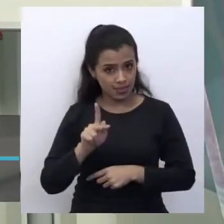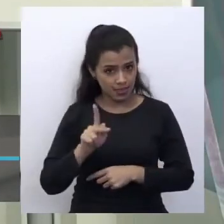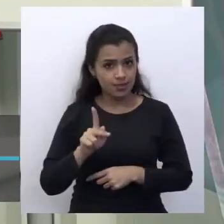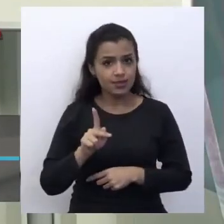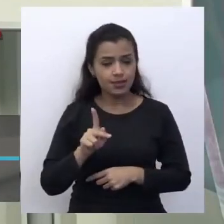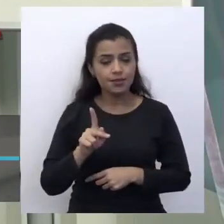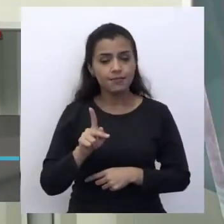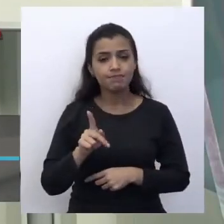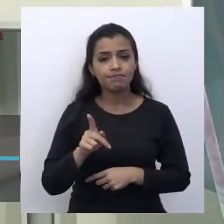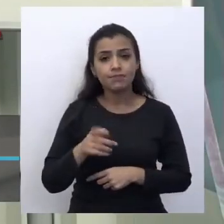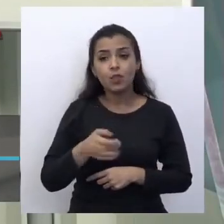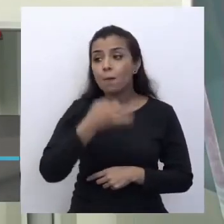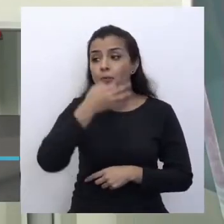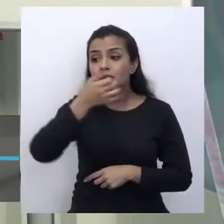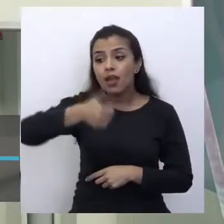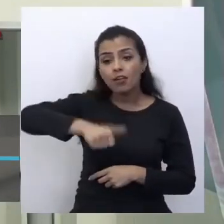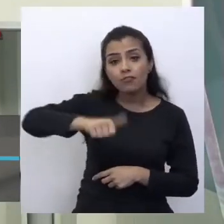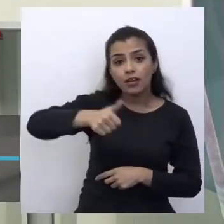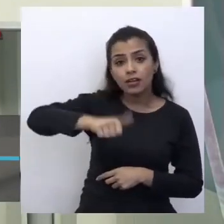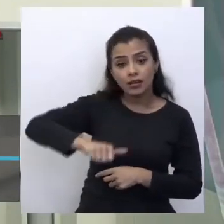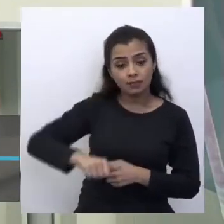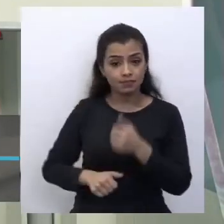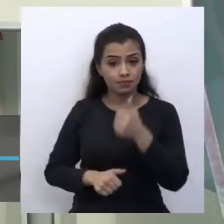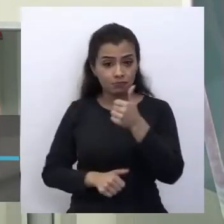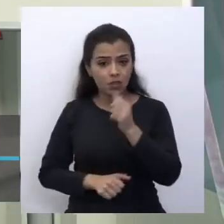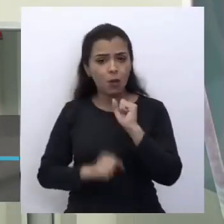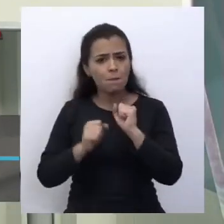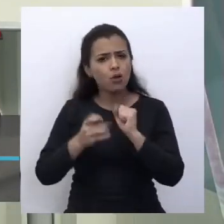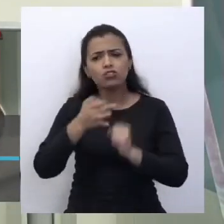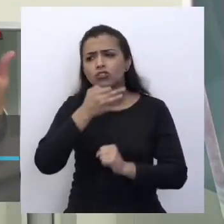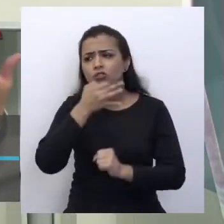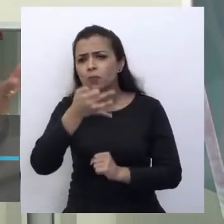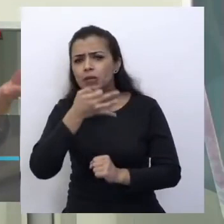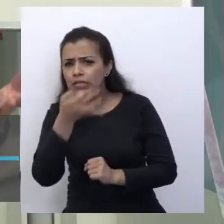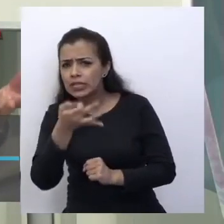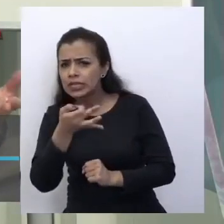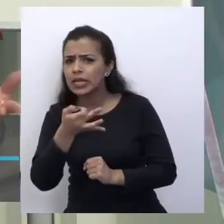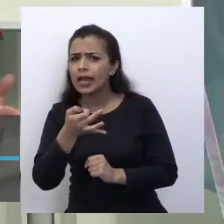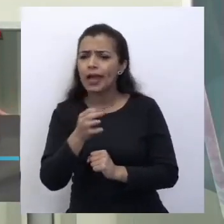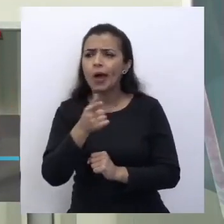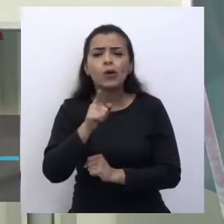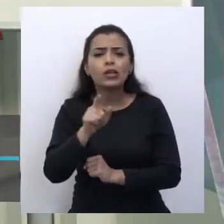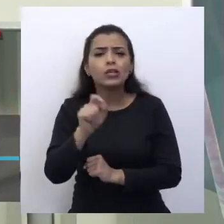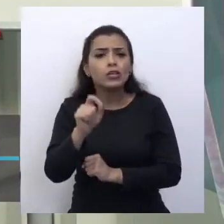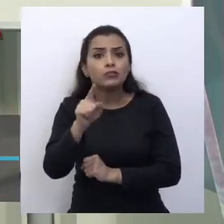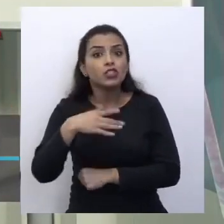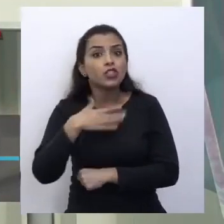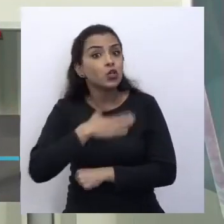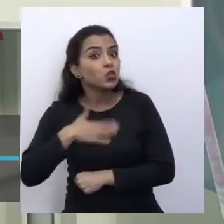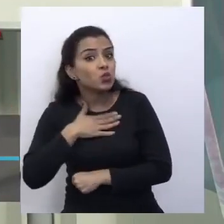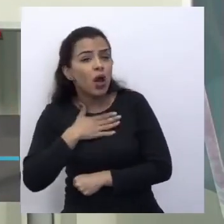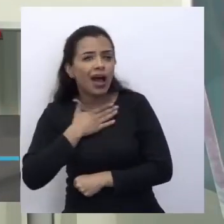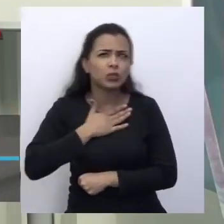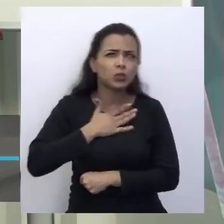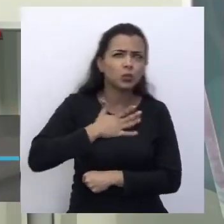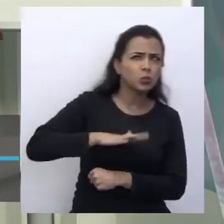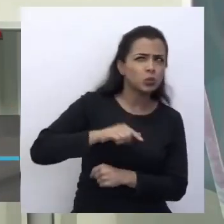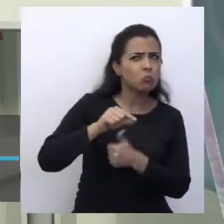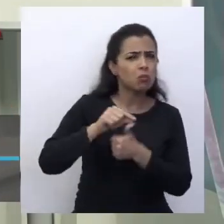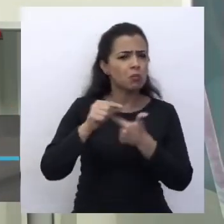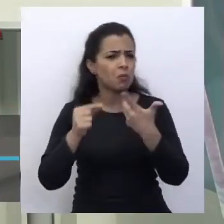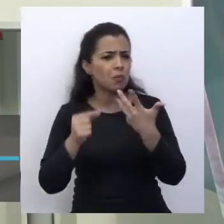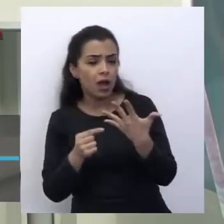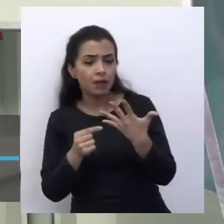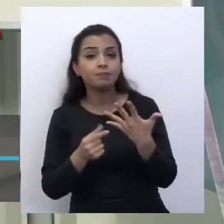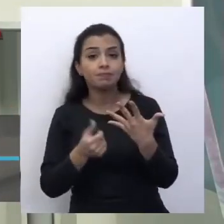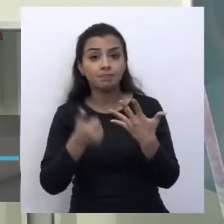e deixar sua avaliação. Então, você pode dar sugestões, você pode falar o que você gostou, o que você não gostou,